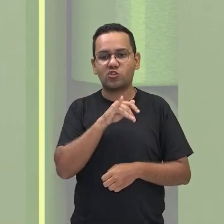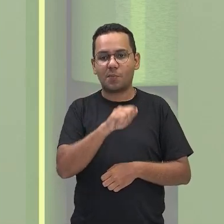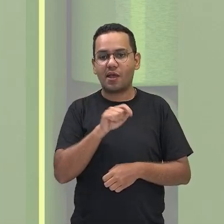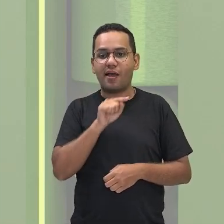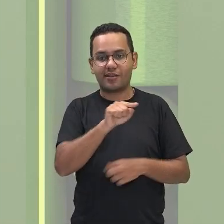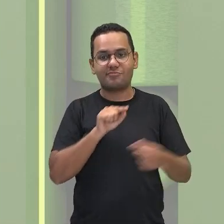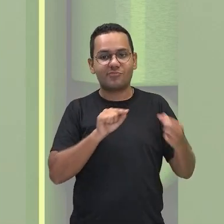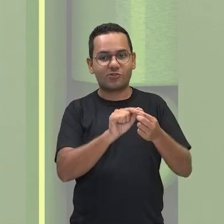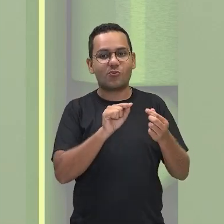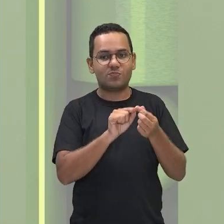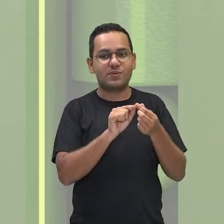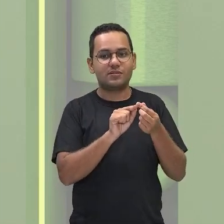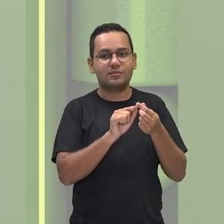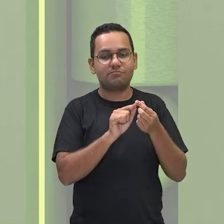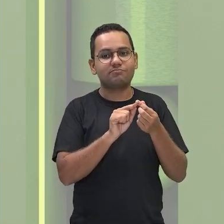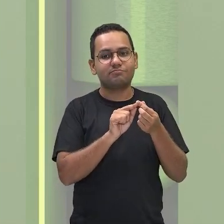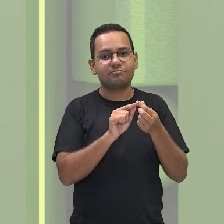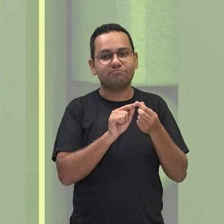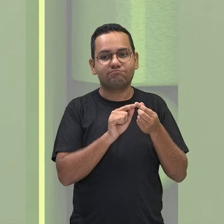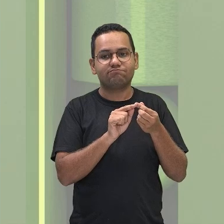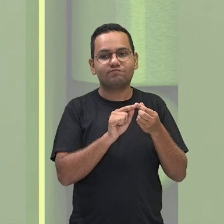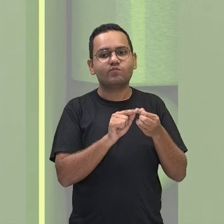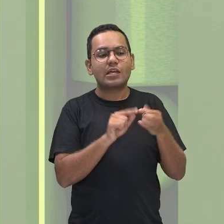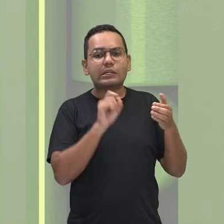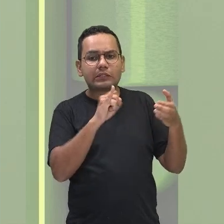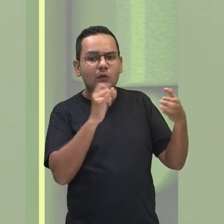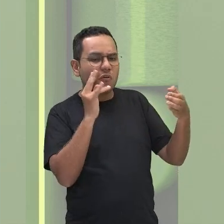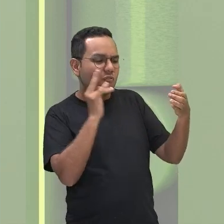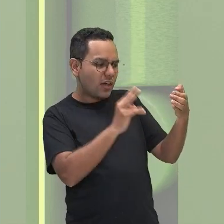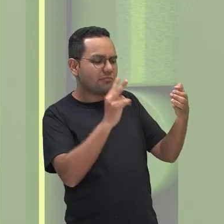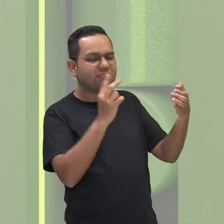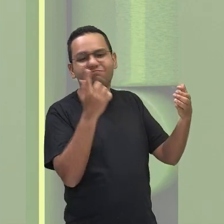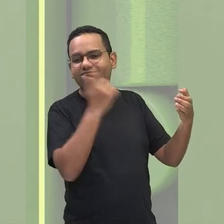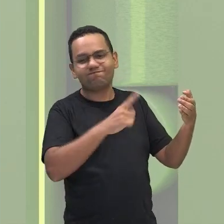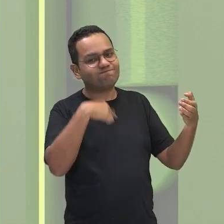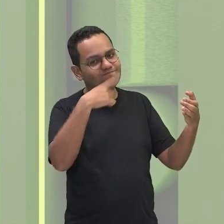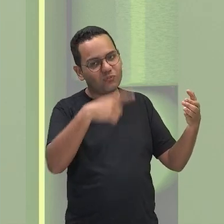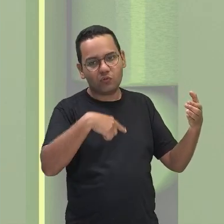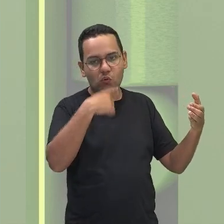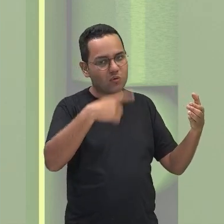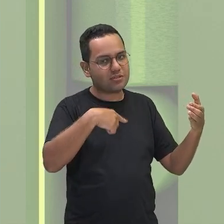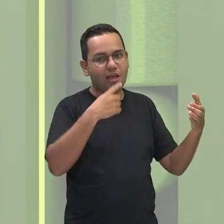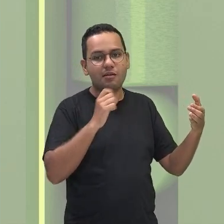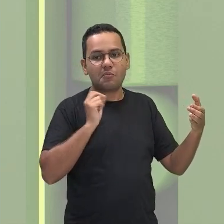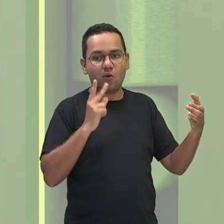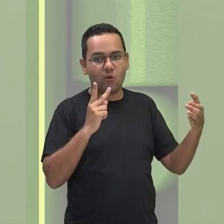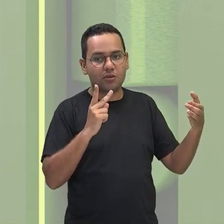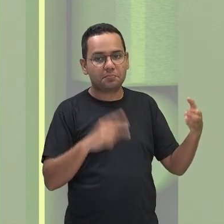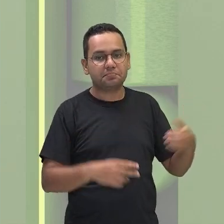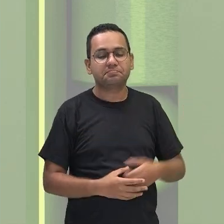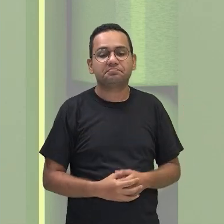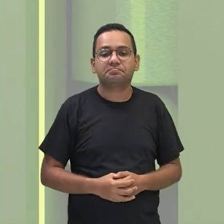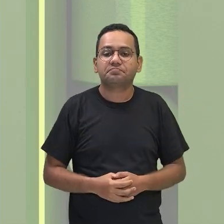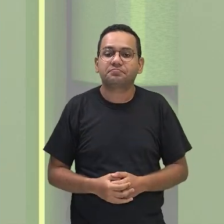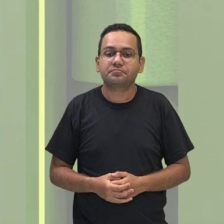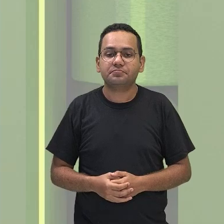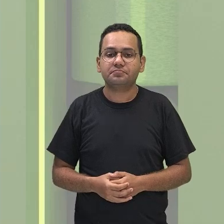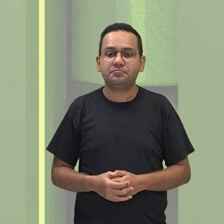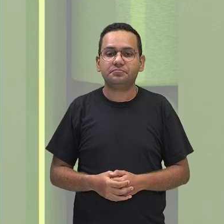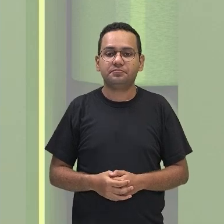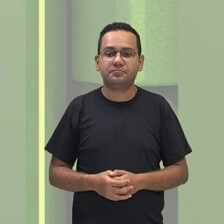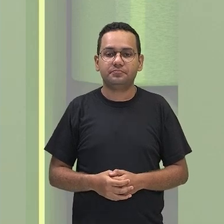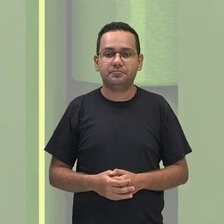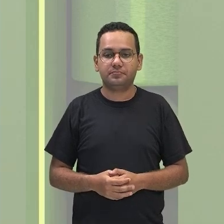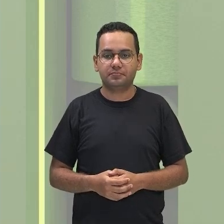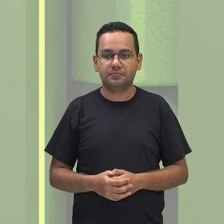que é impossível eu distinguir as fases dela, as partes dela, somente pela observação visual,